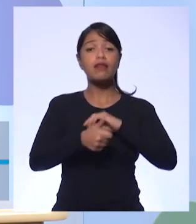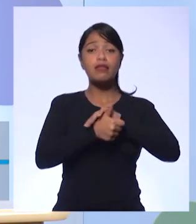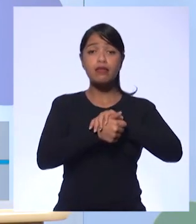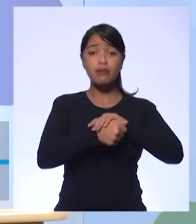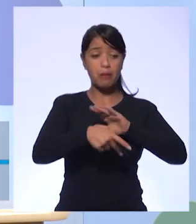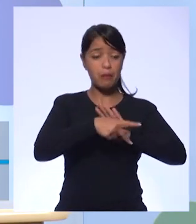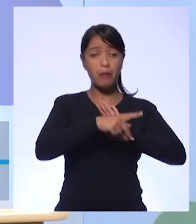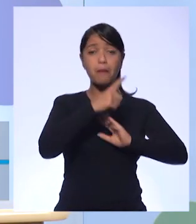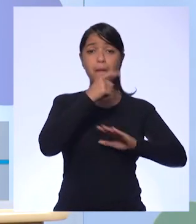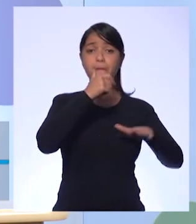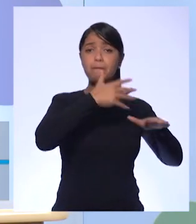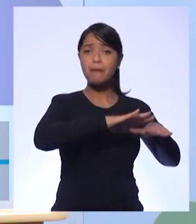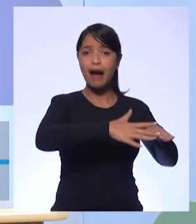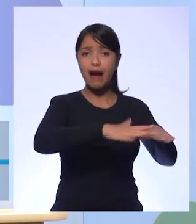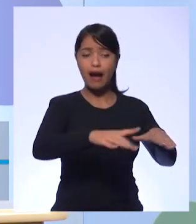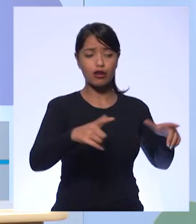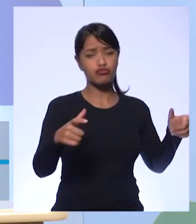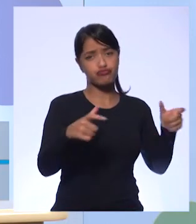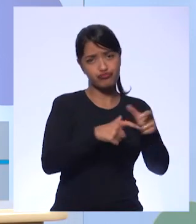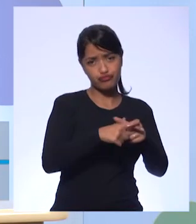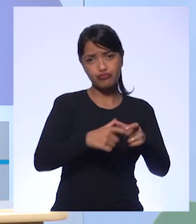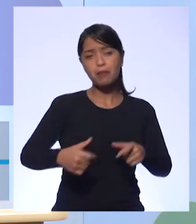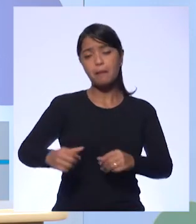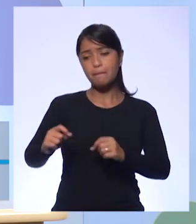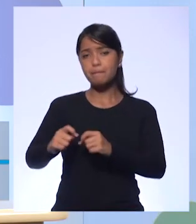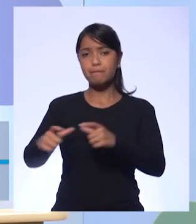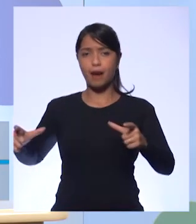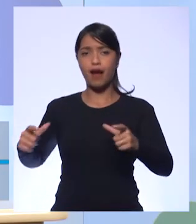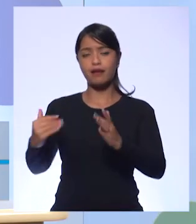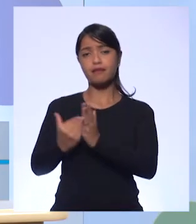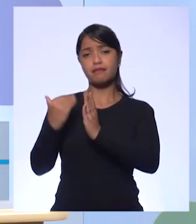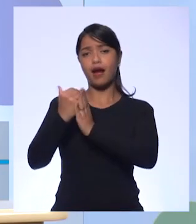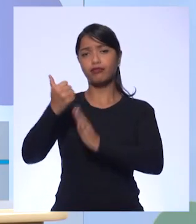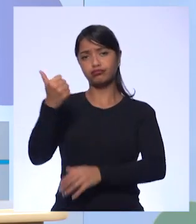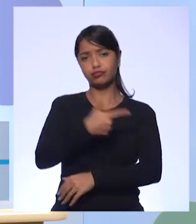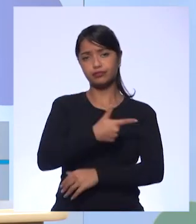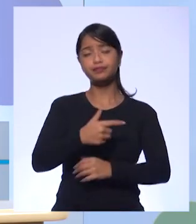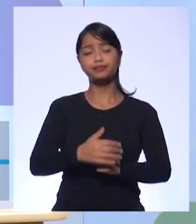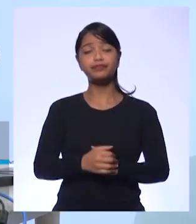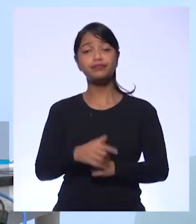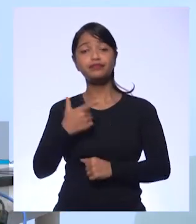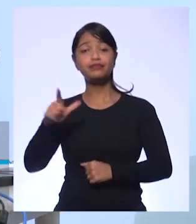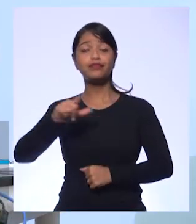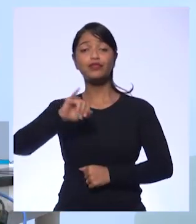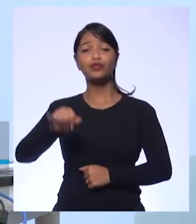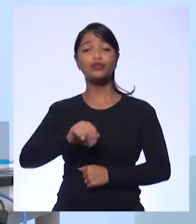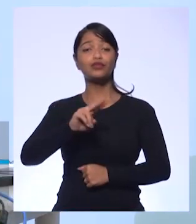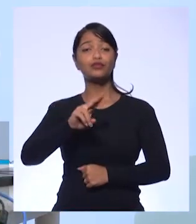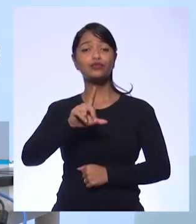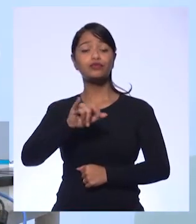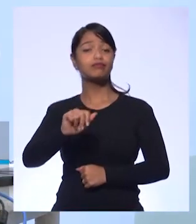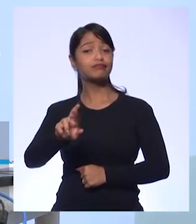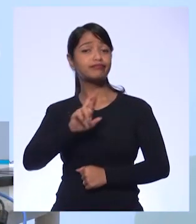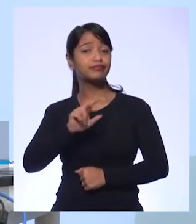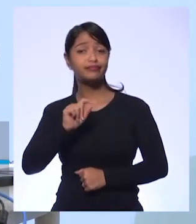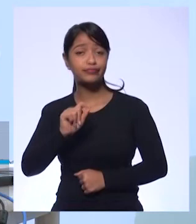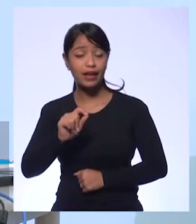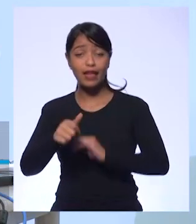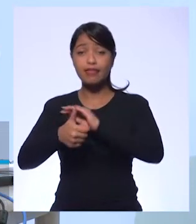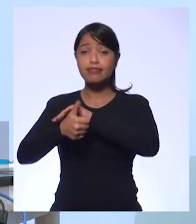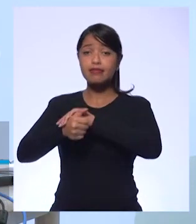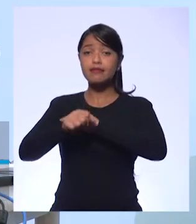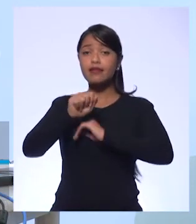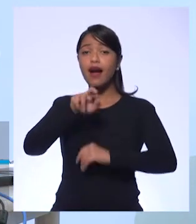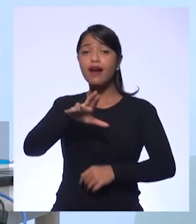peguei de duas Júlia, e a Júlia da Silva disse assim, ela respira pelo bumbum. Eu achei É que tem muito uns bem legal interessantes. Tem um isso. aqui,